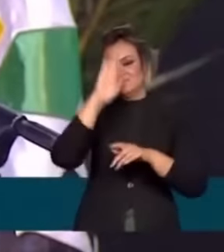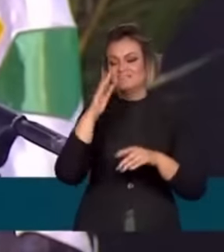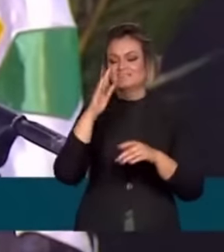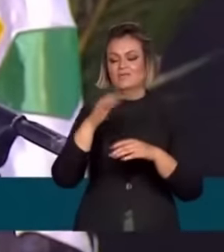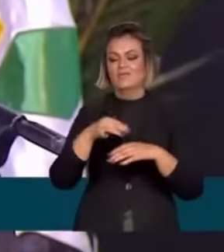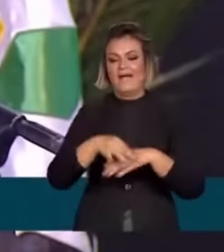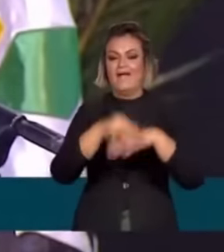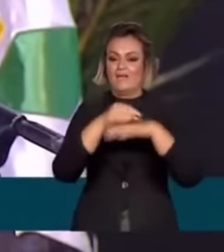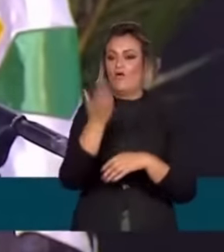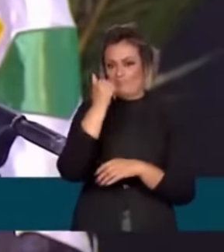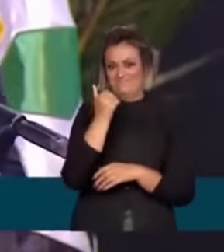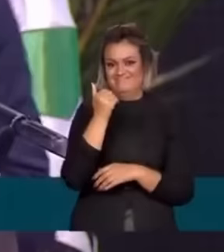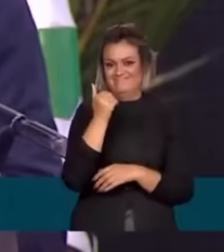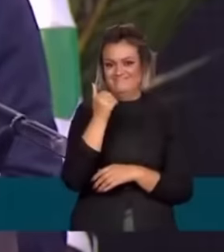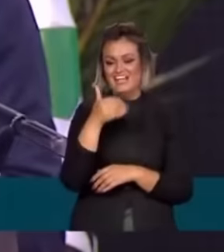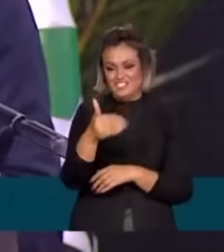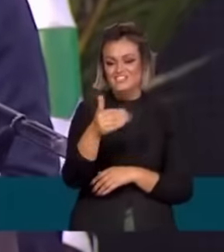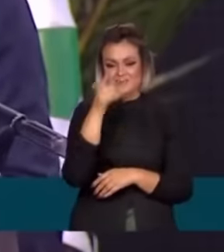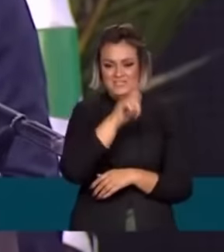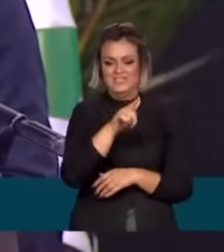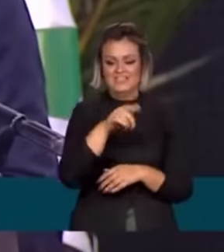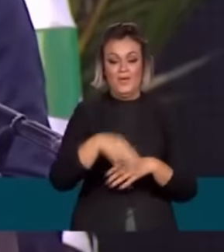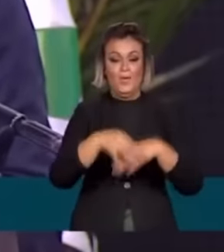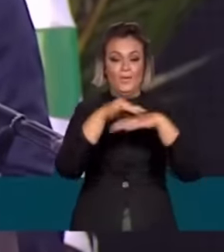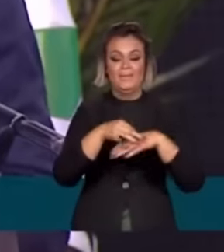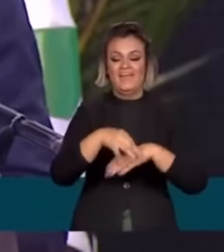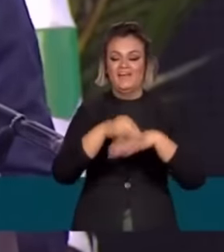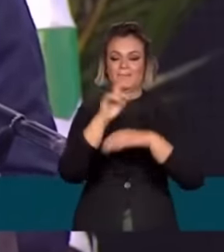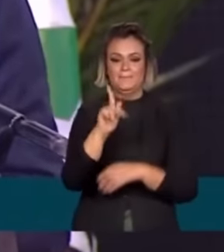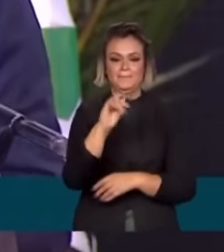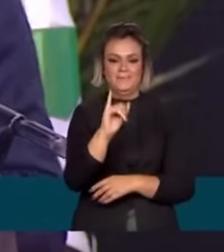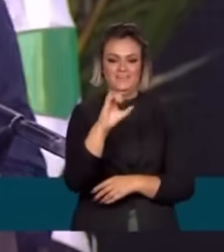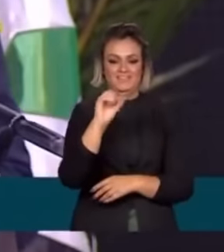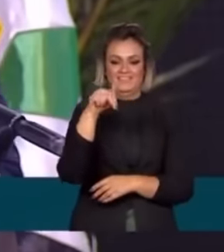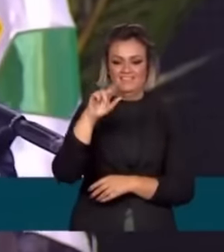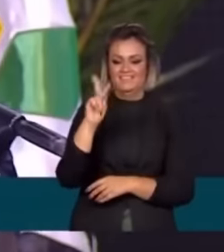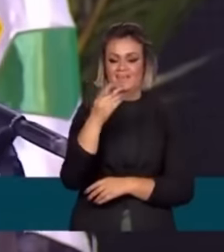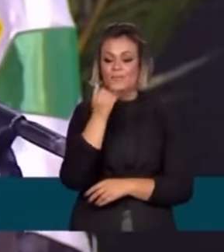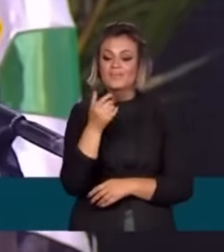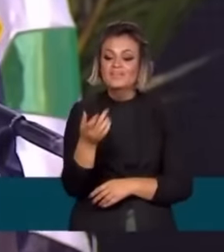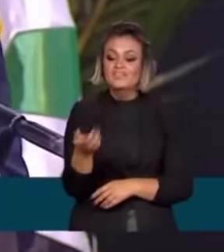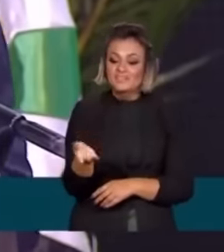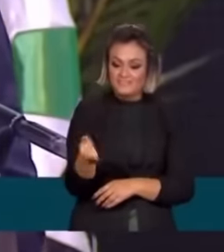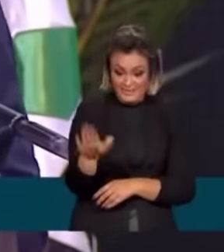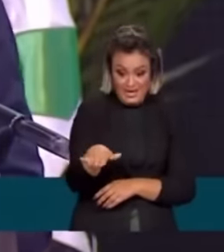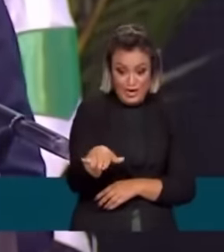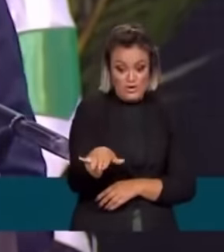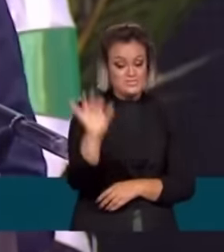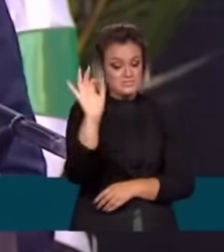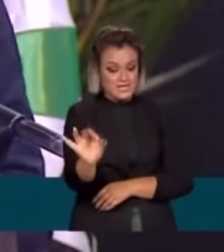comer carne e que o povo brasileiro ia voltar a comer picanha. Né? Mas, ó, cadê esse garoto? Ele pode ficar